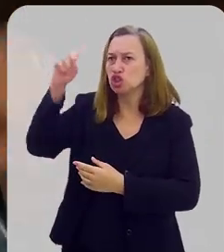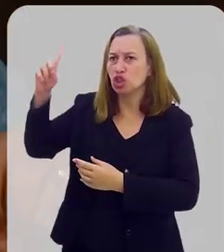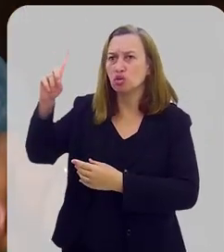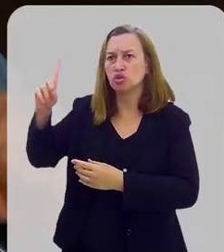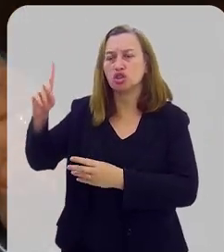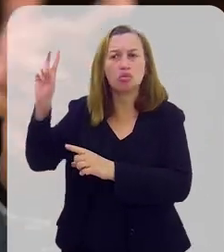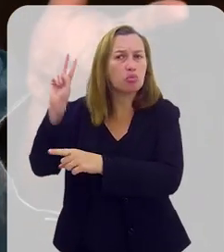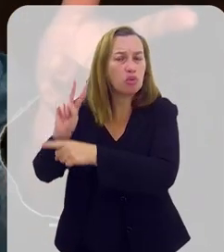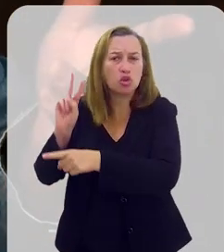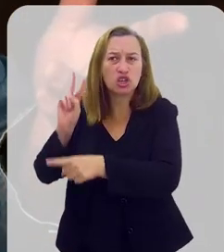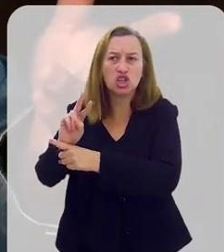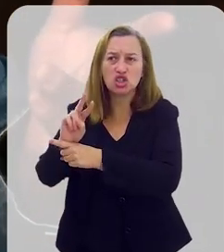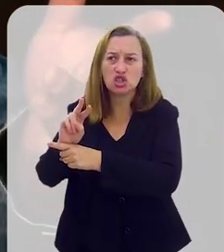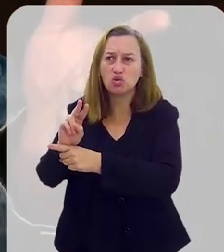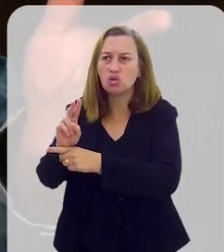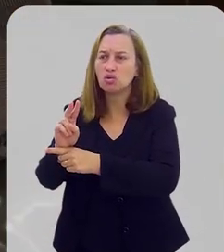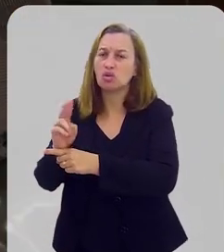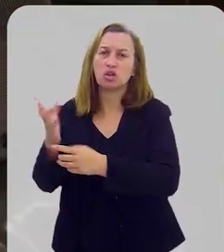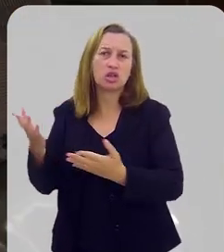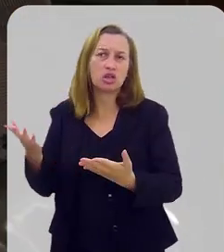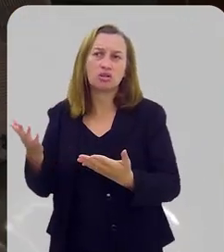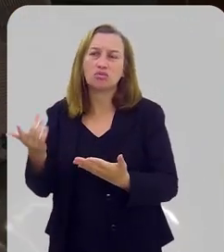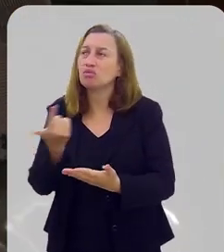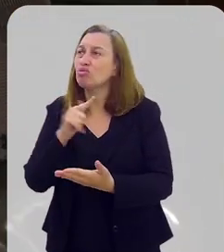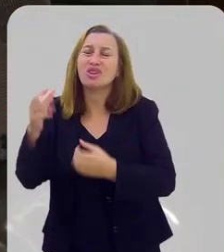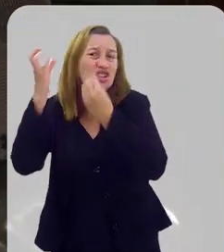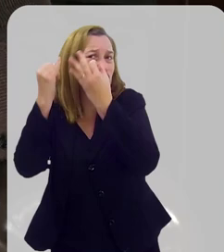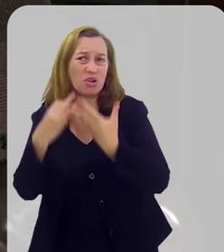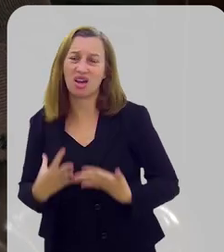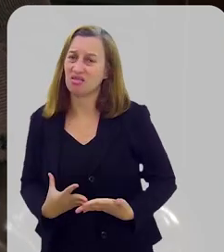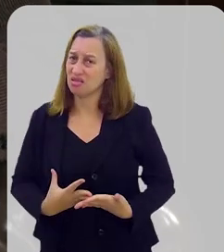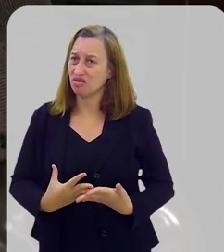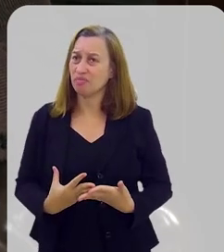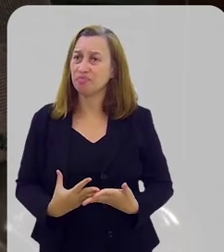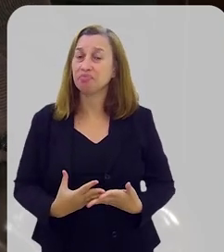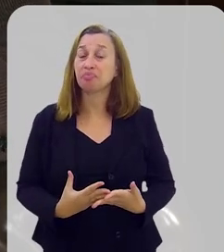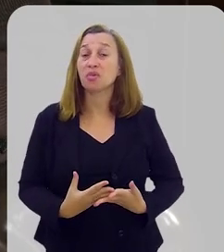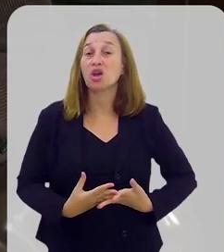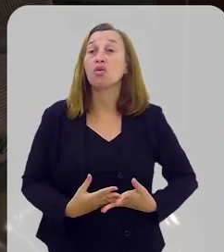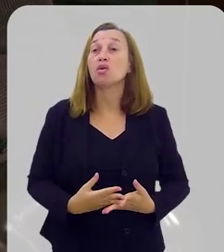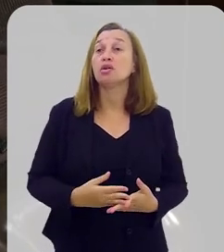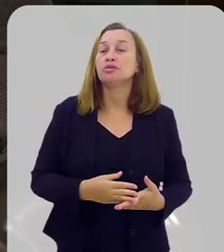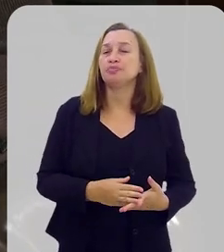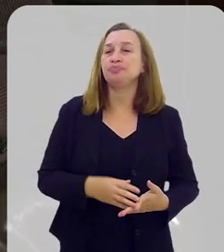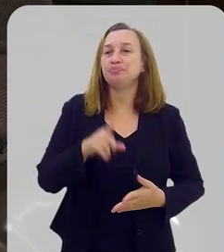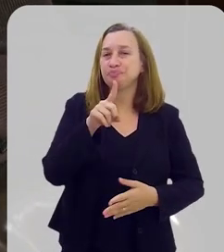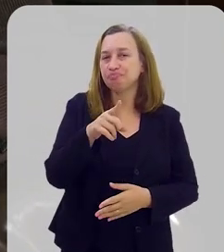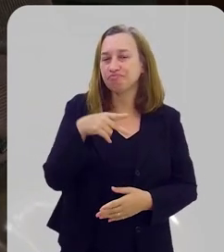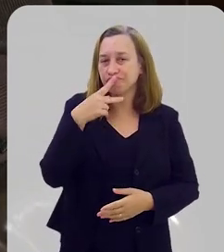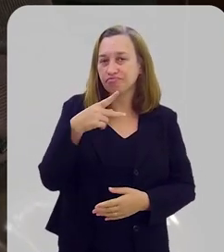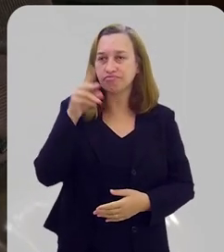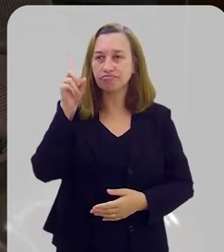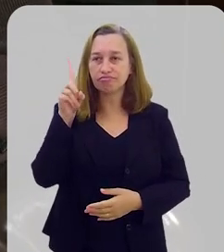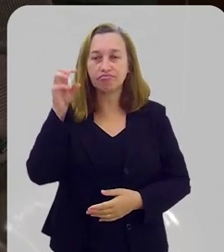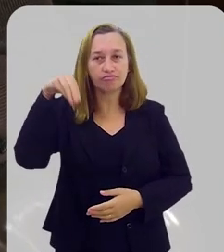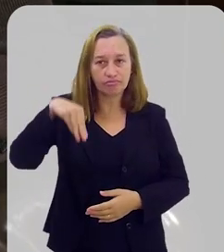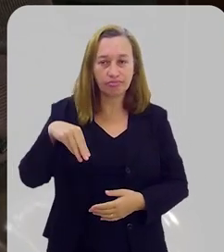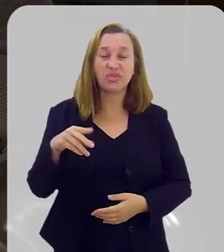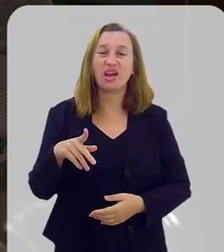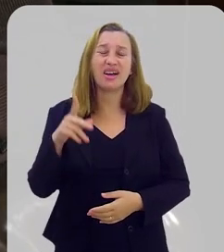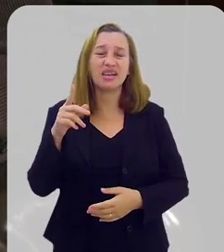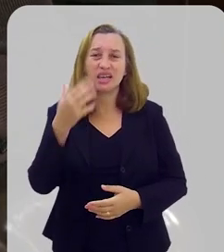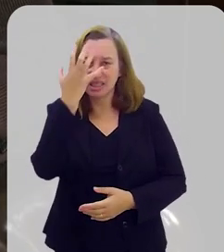que guardou tem explicação não consigo explicar o não tem e o que tu tá falando D é tão